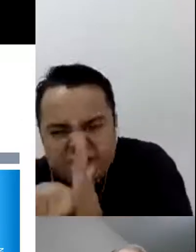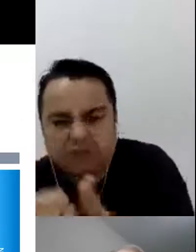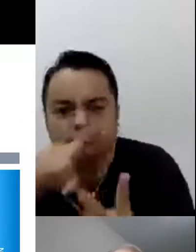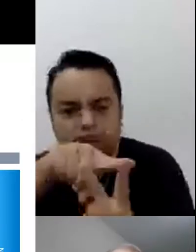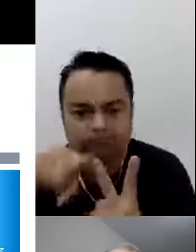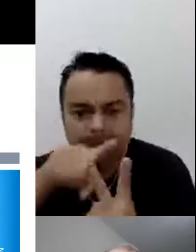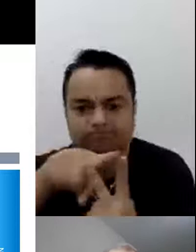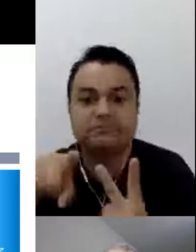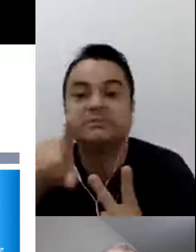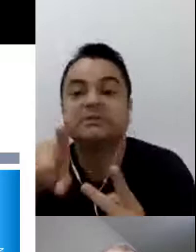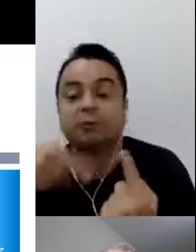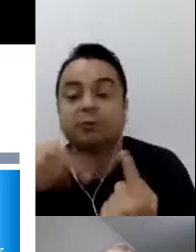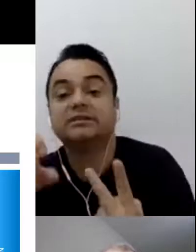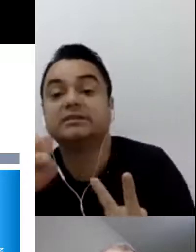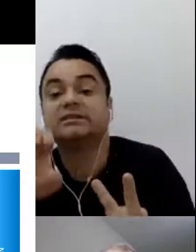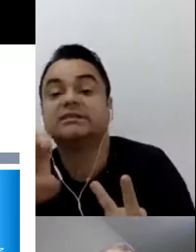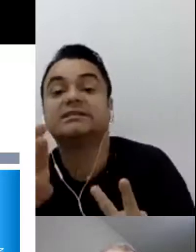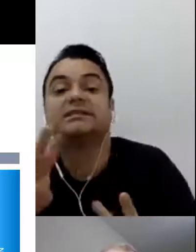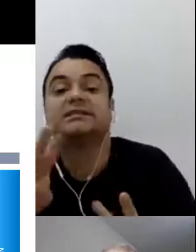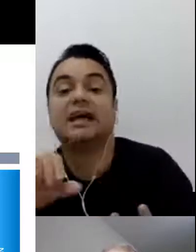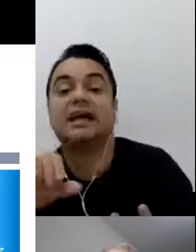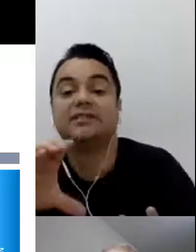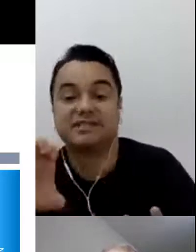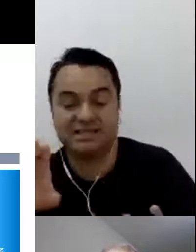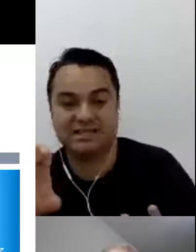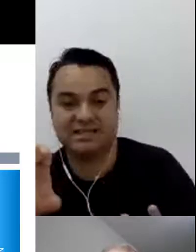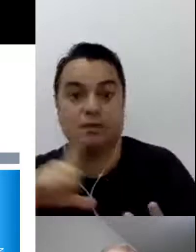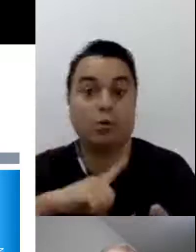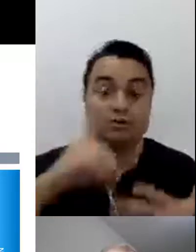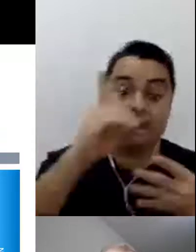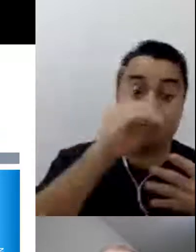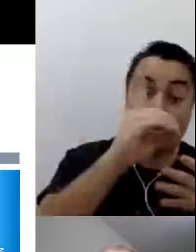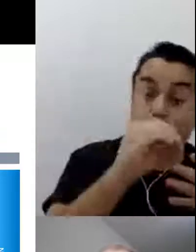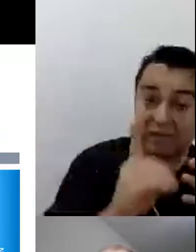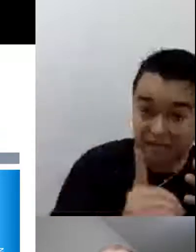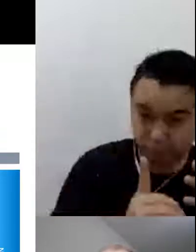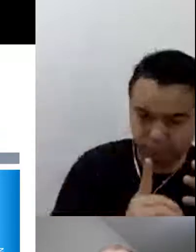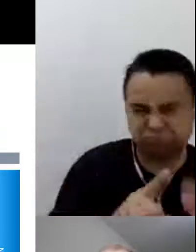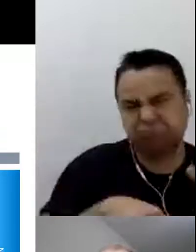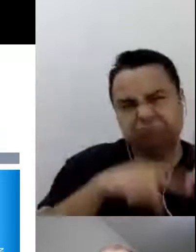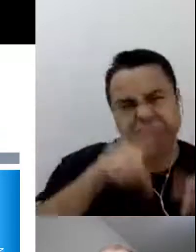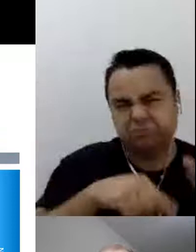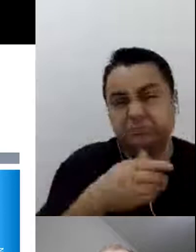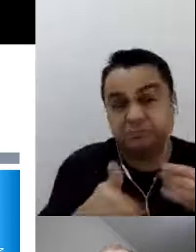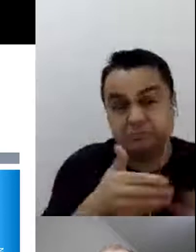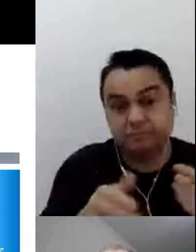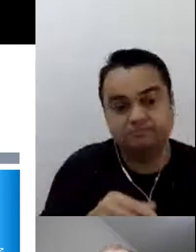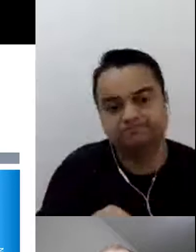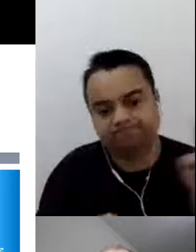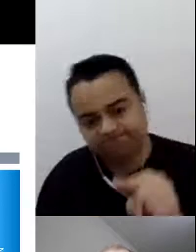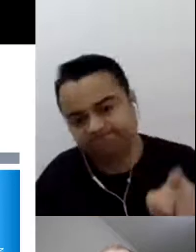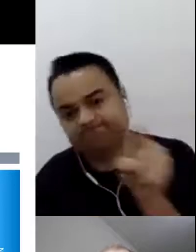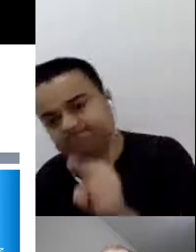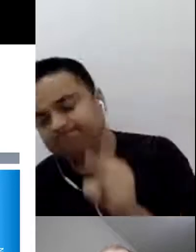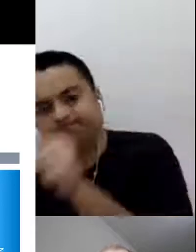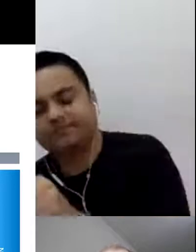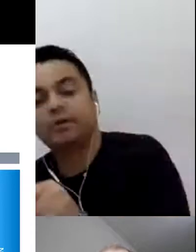mostrei no slide anterior, onde você sai de um dado bruto de um produto qualquer e chega num valor